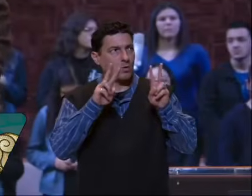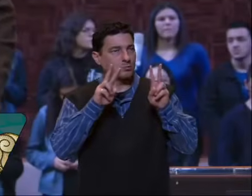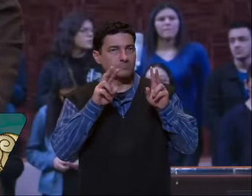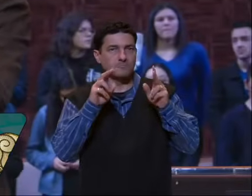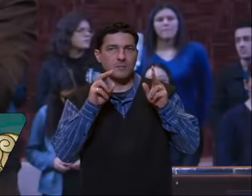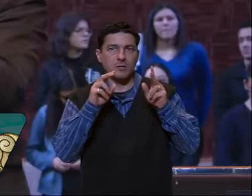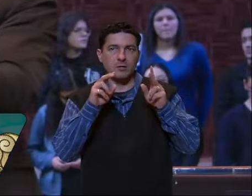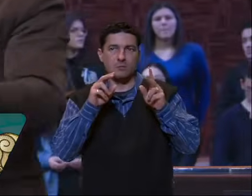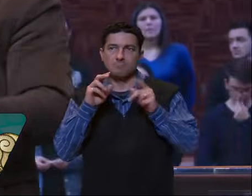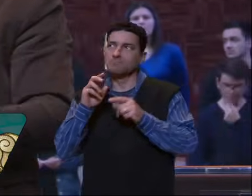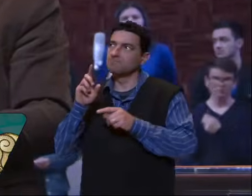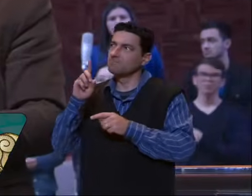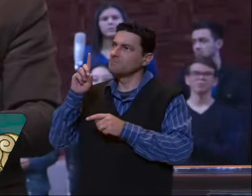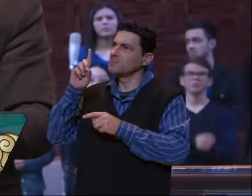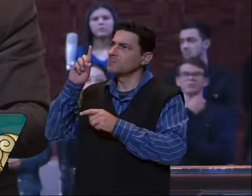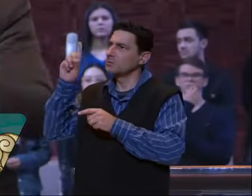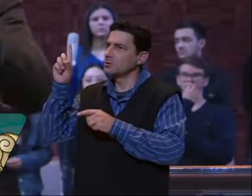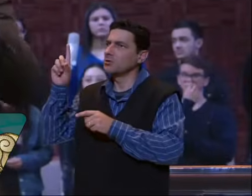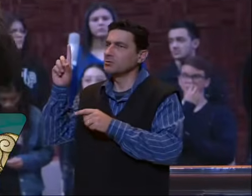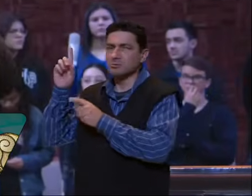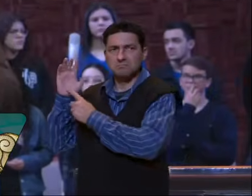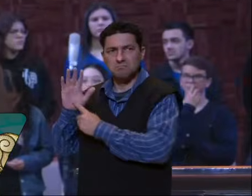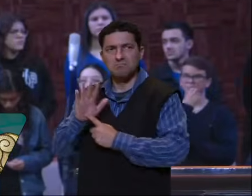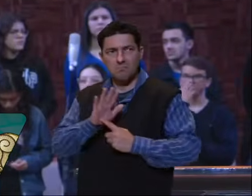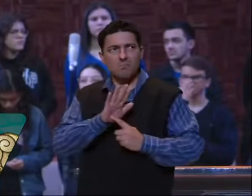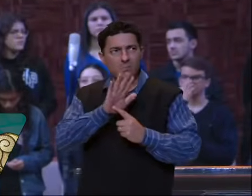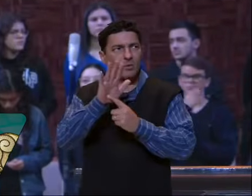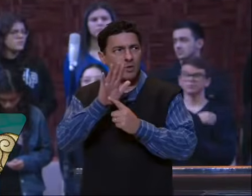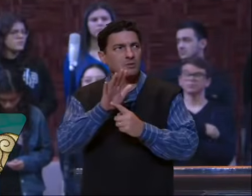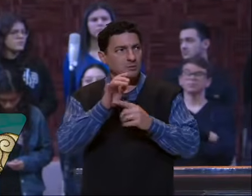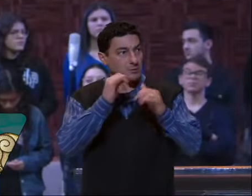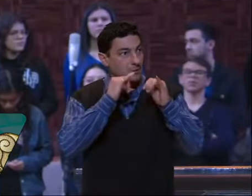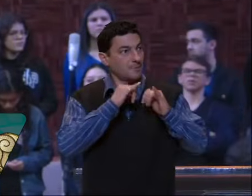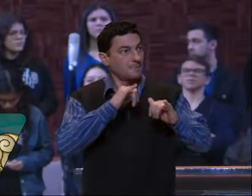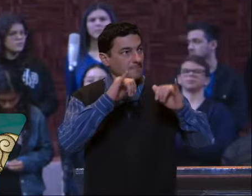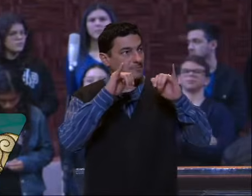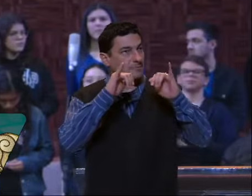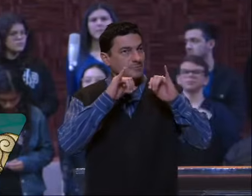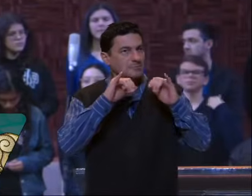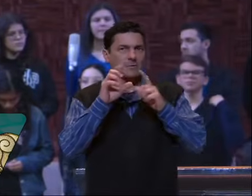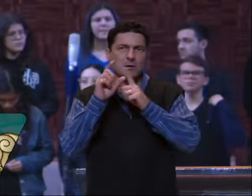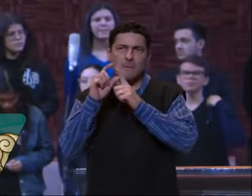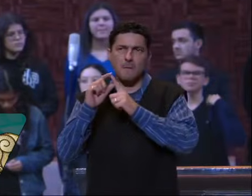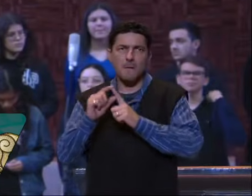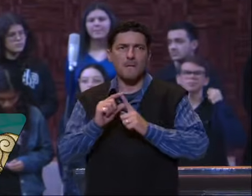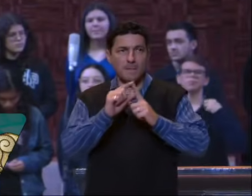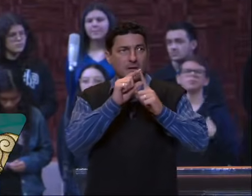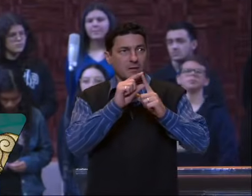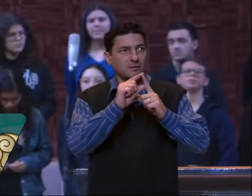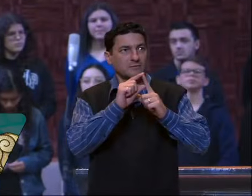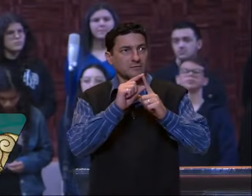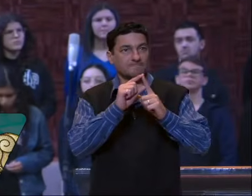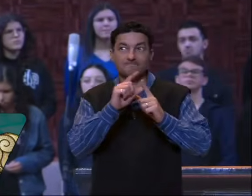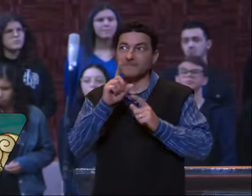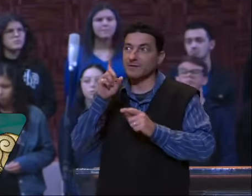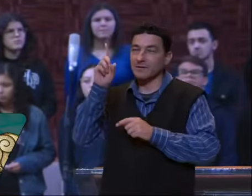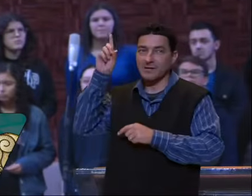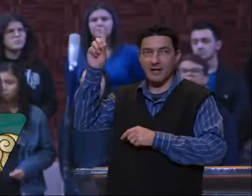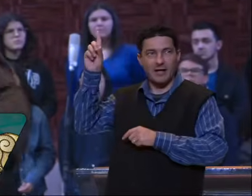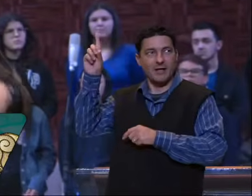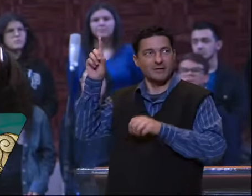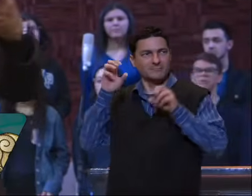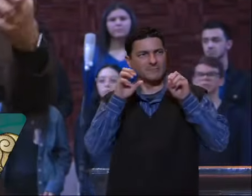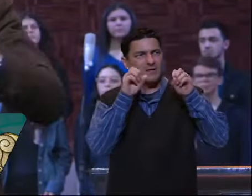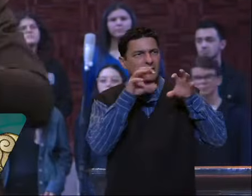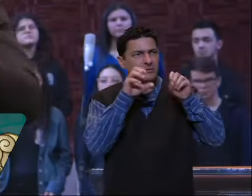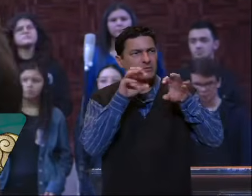os valores de Jesus, eles não dirigem a tua vida. Você nem sabe direito o que Ele ensinou.